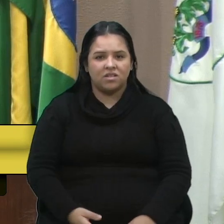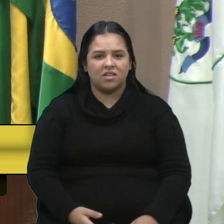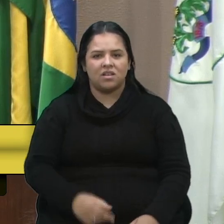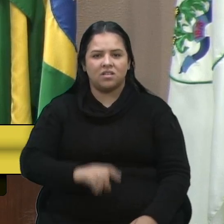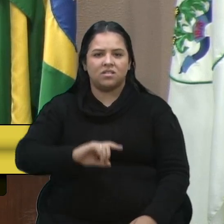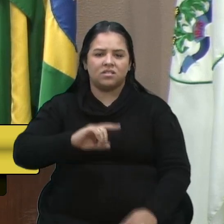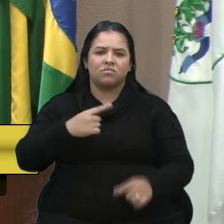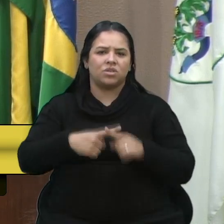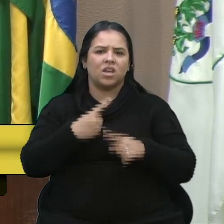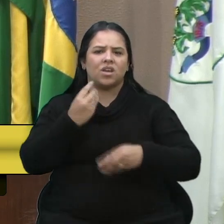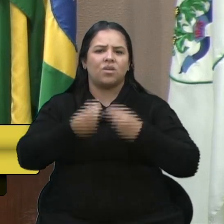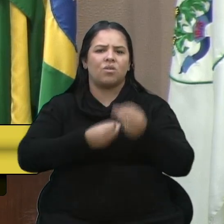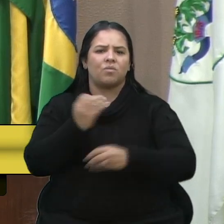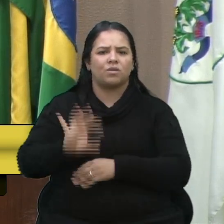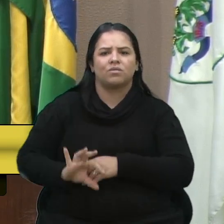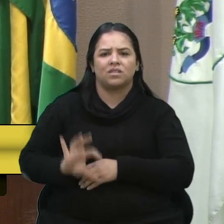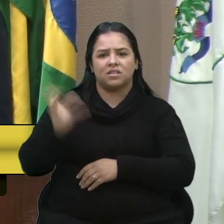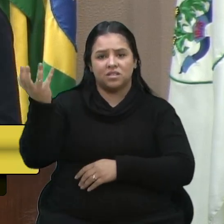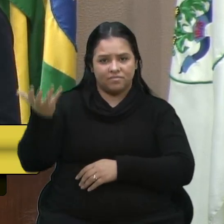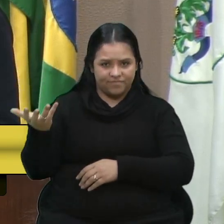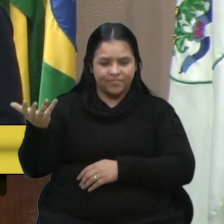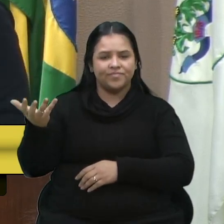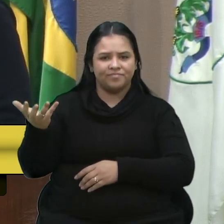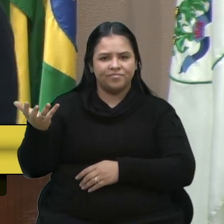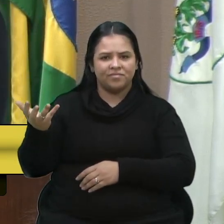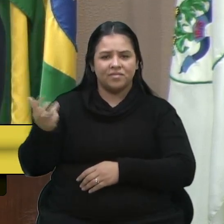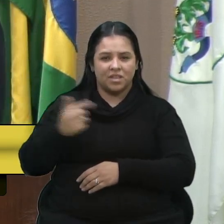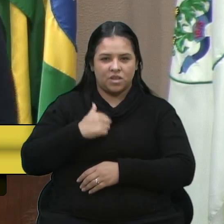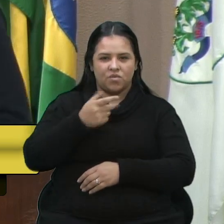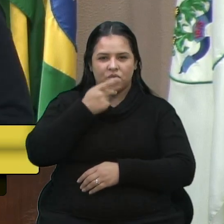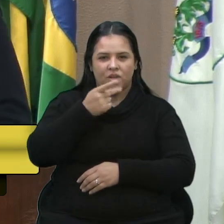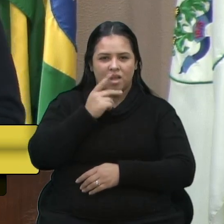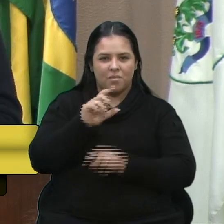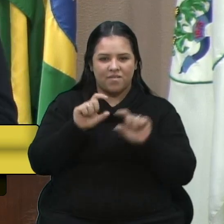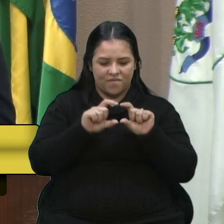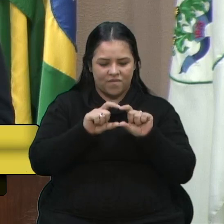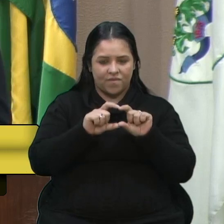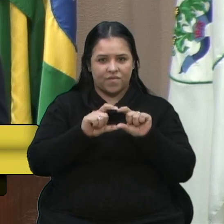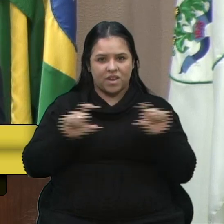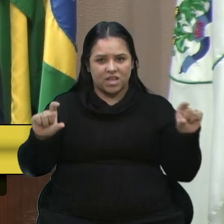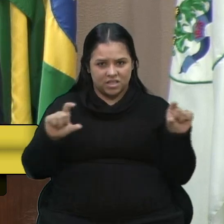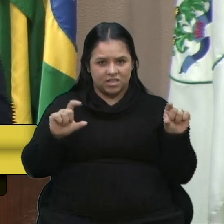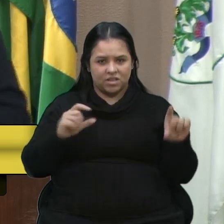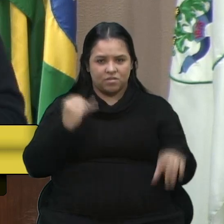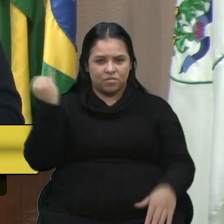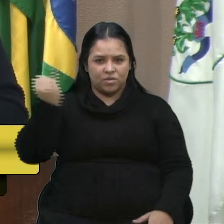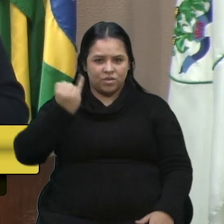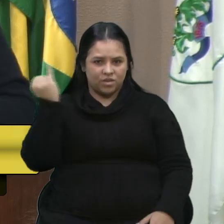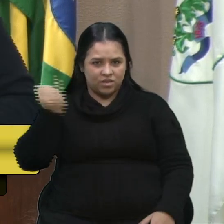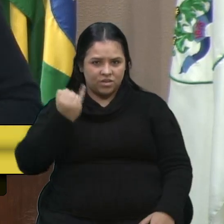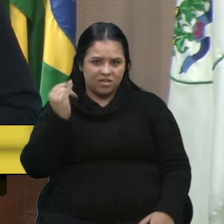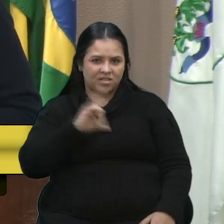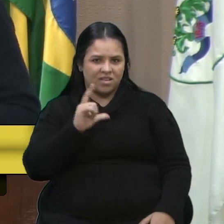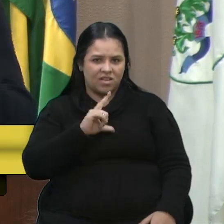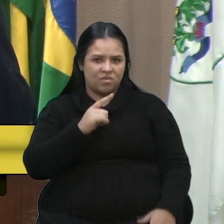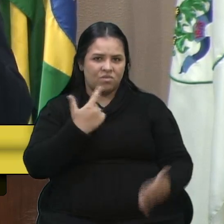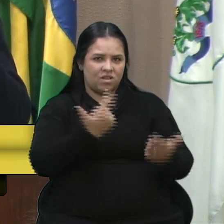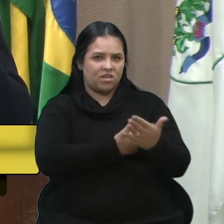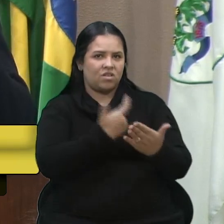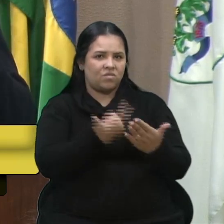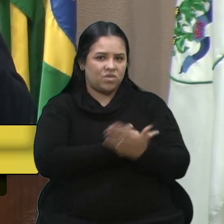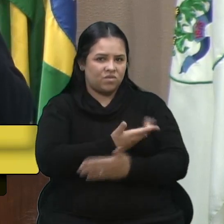vai acontecer, né? E aqui eu vou trazer uma frase muito importante, um trechinho deste livro aqui, recomendo